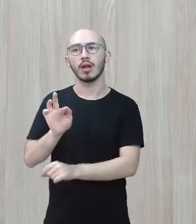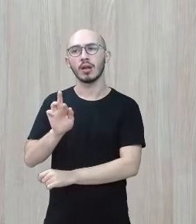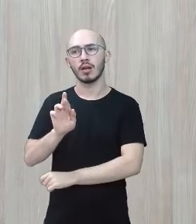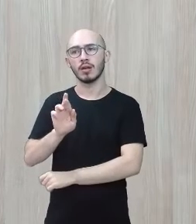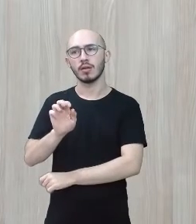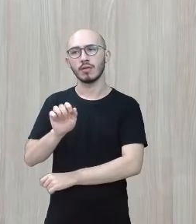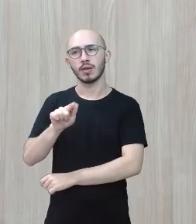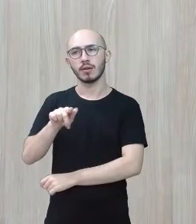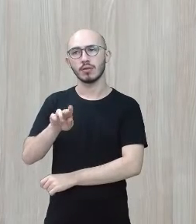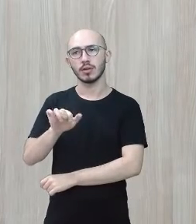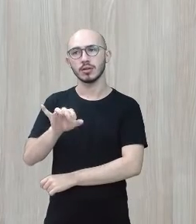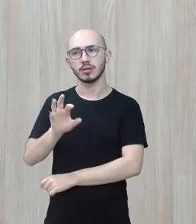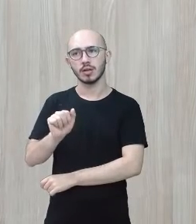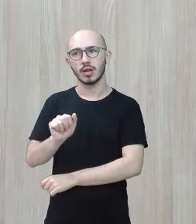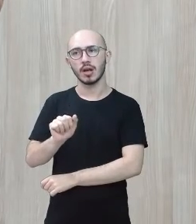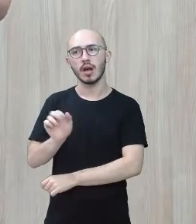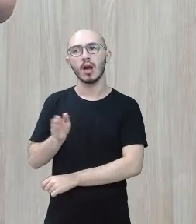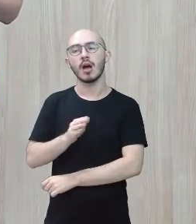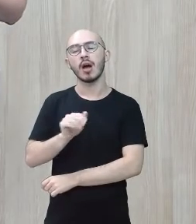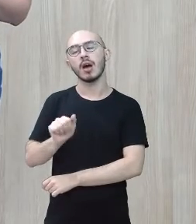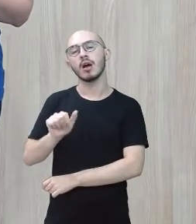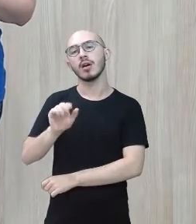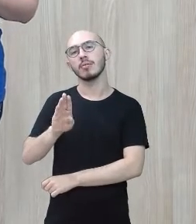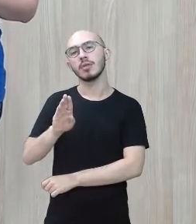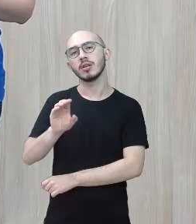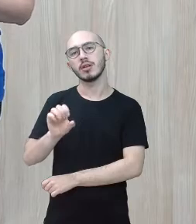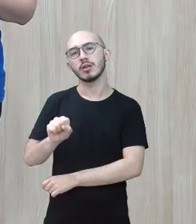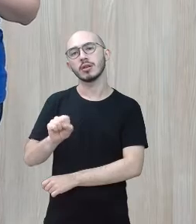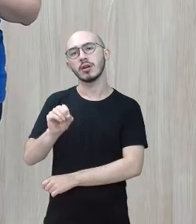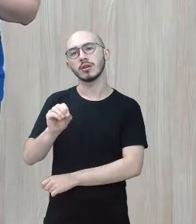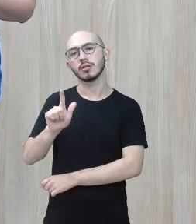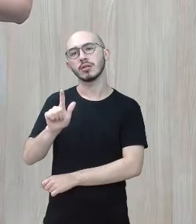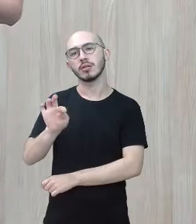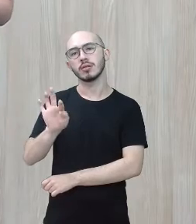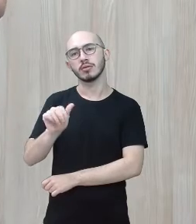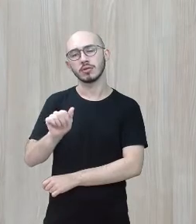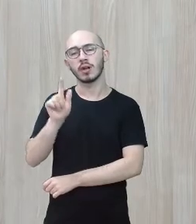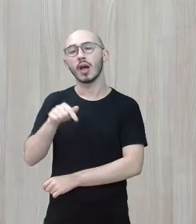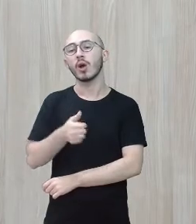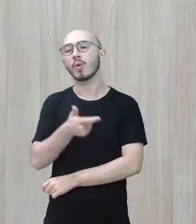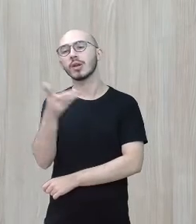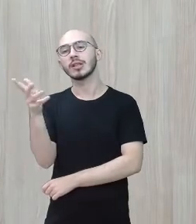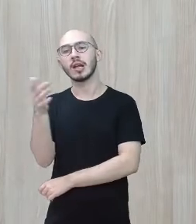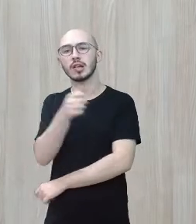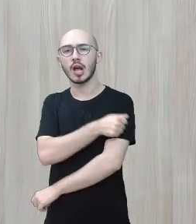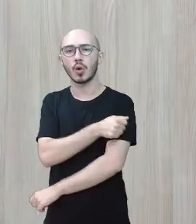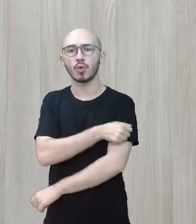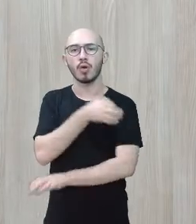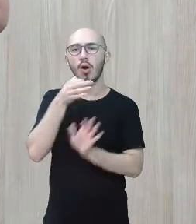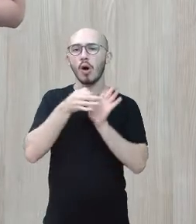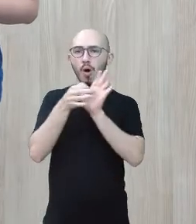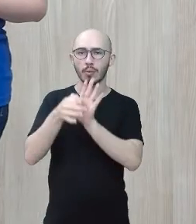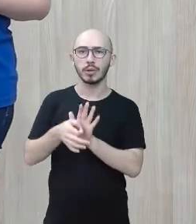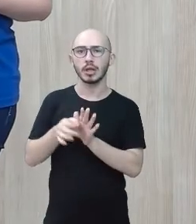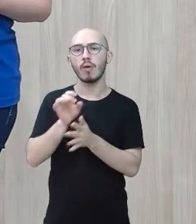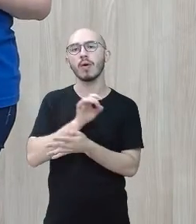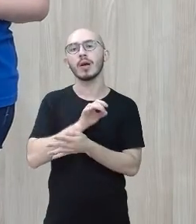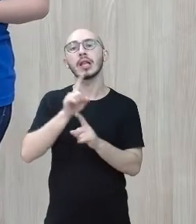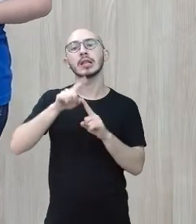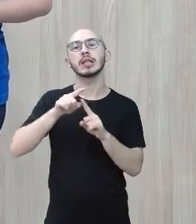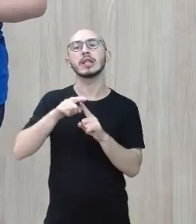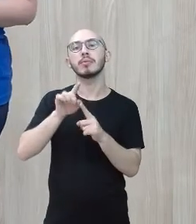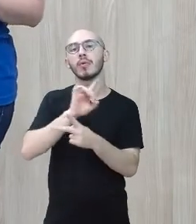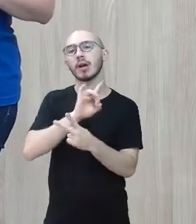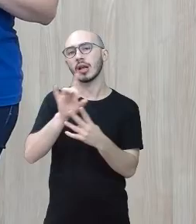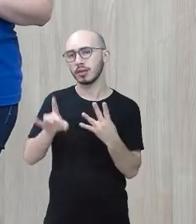frequência absoluta a gente vai associar à quantidade de alunos que tem determinada opinião para cada um dos gêneros do filme,